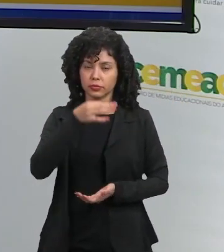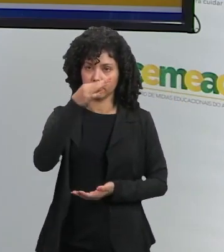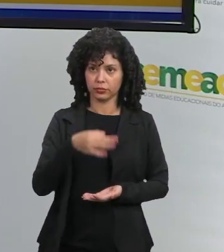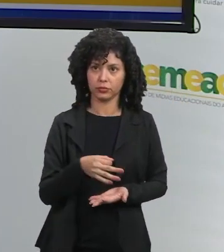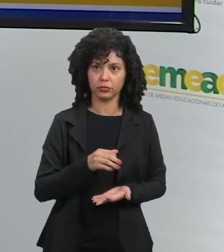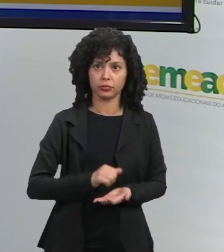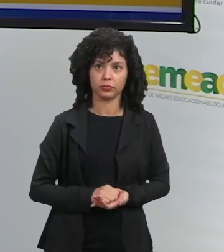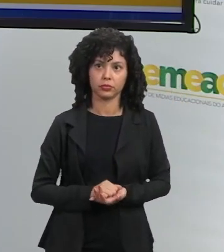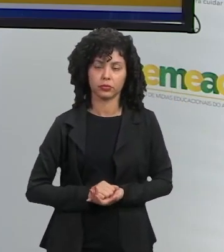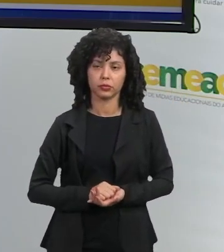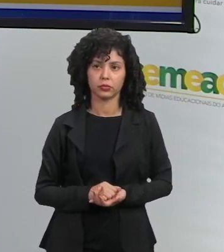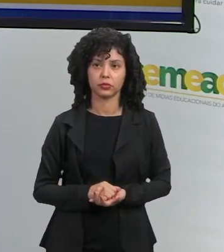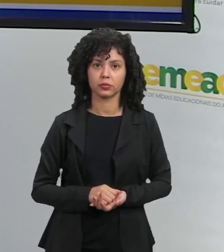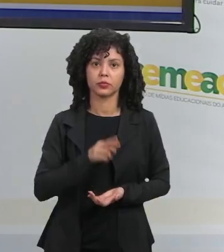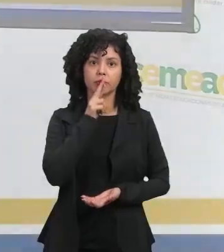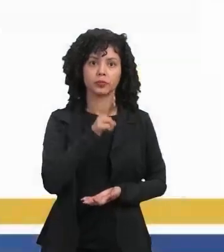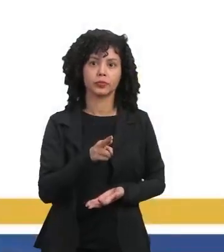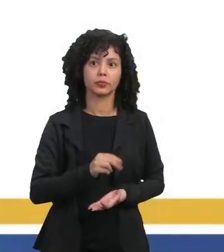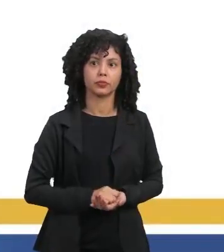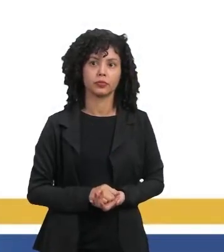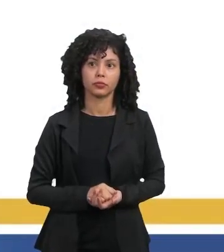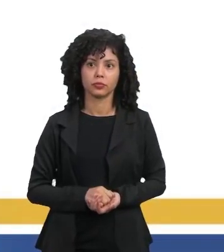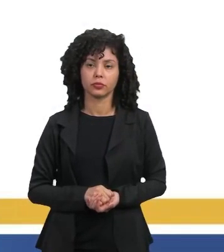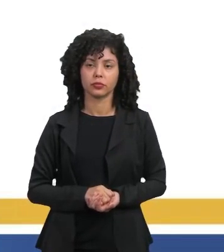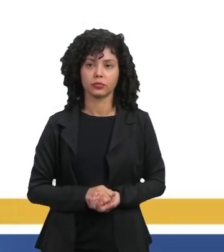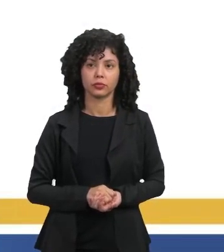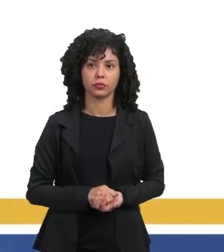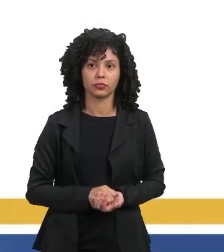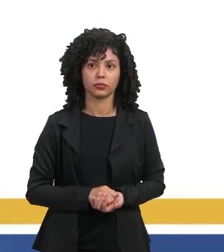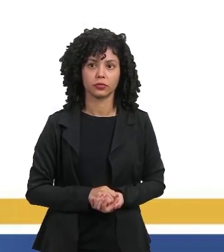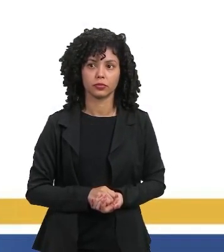correta. Então, vamos lá para o gabarito.